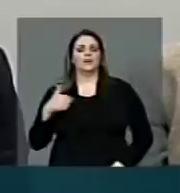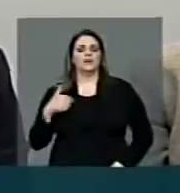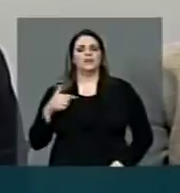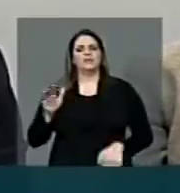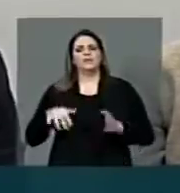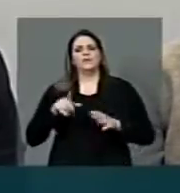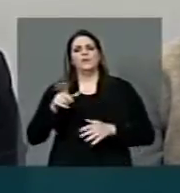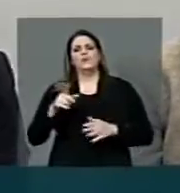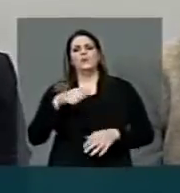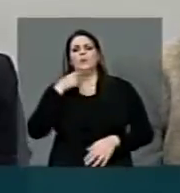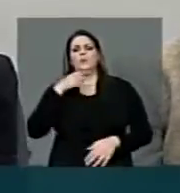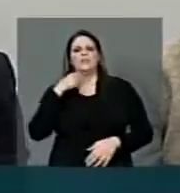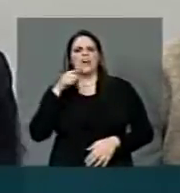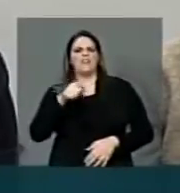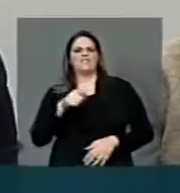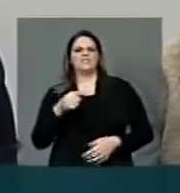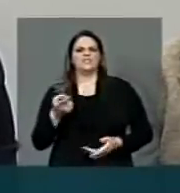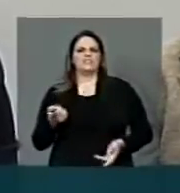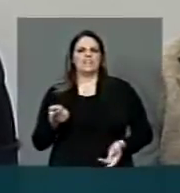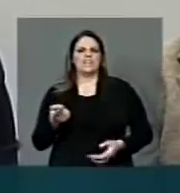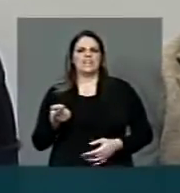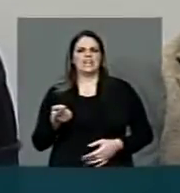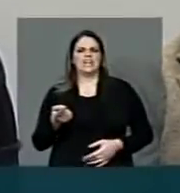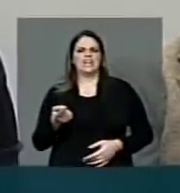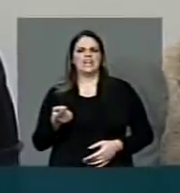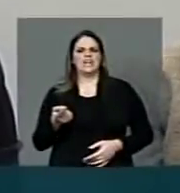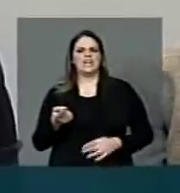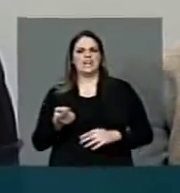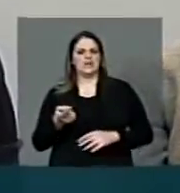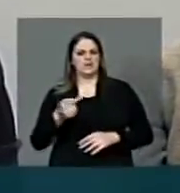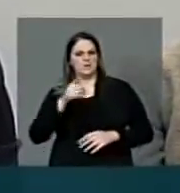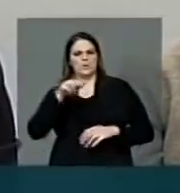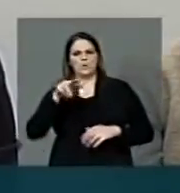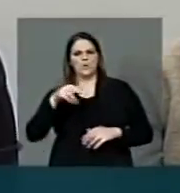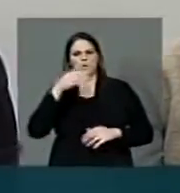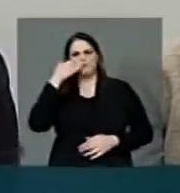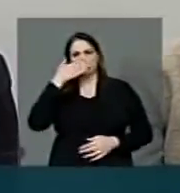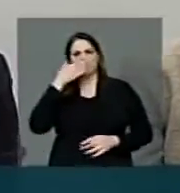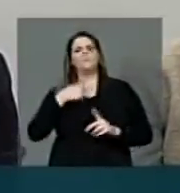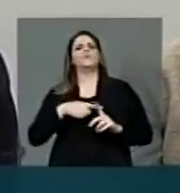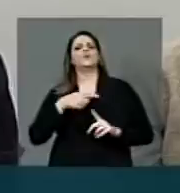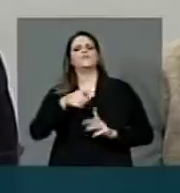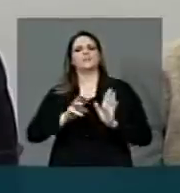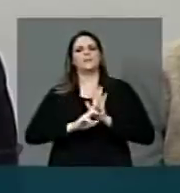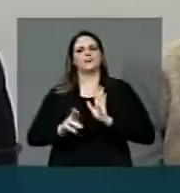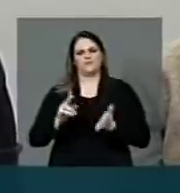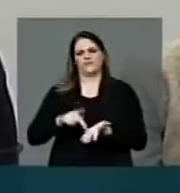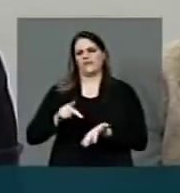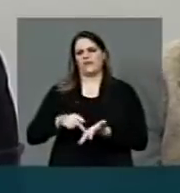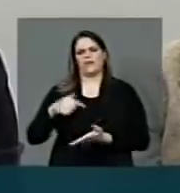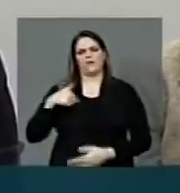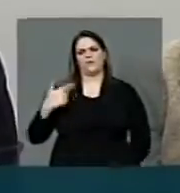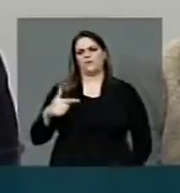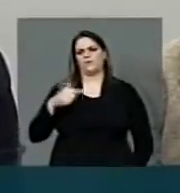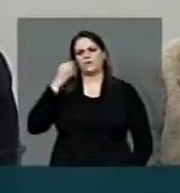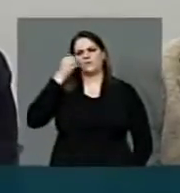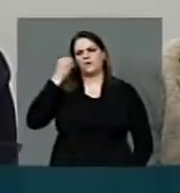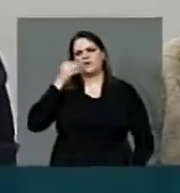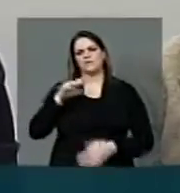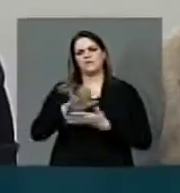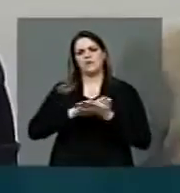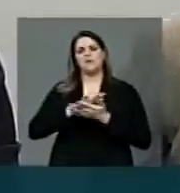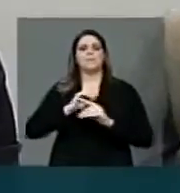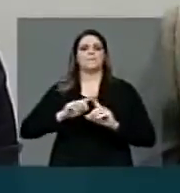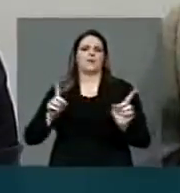pode questionar, ora, você não é profissional do sexo, você não pode estar falando em nome delas. De fato, eu não tenho a experiência, mas